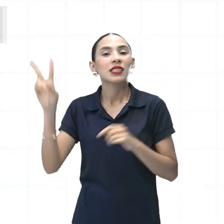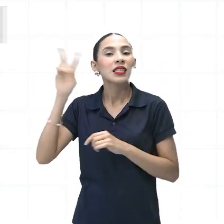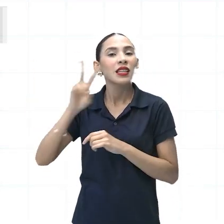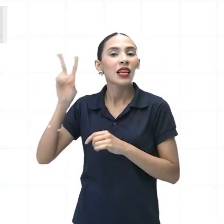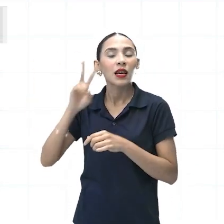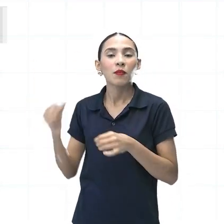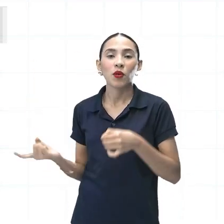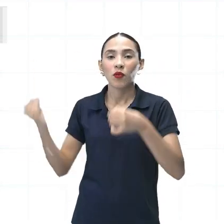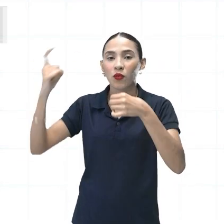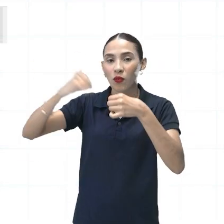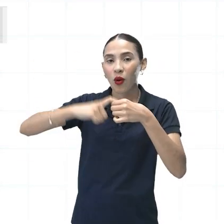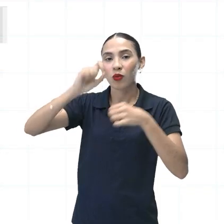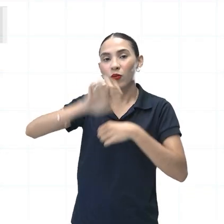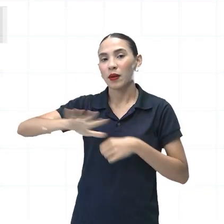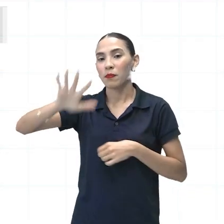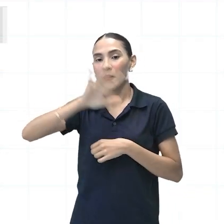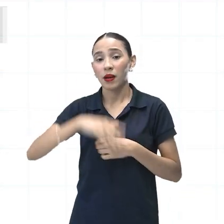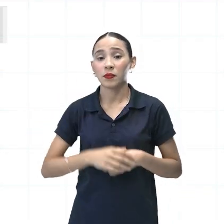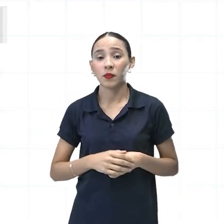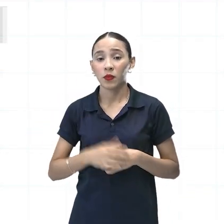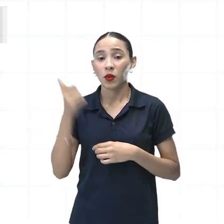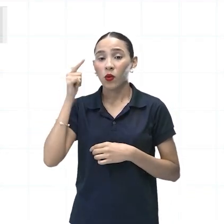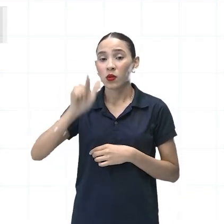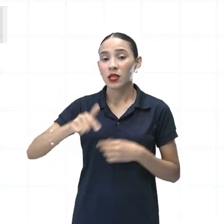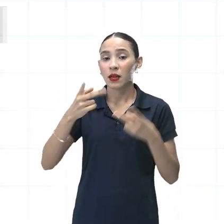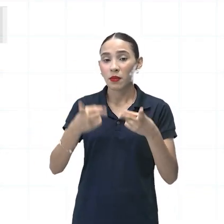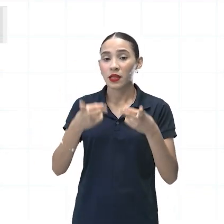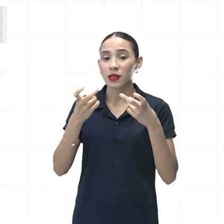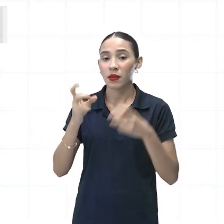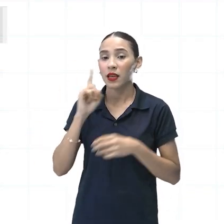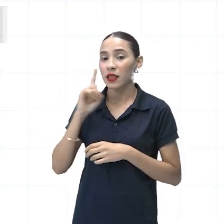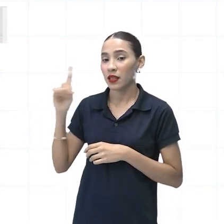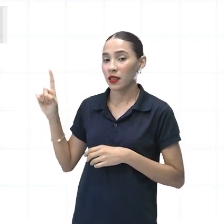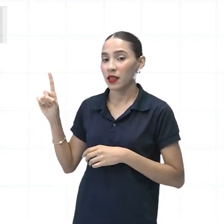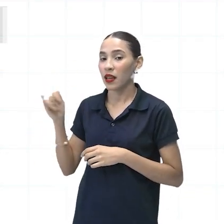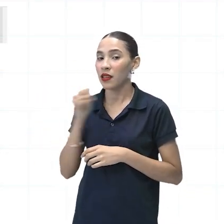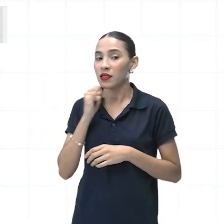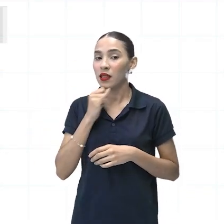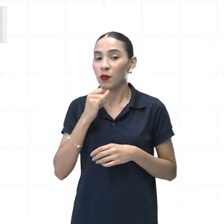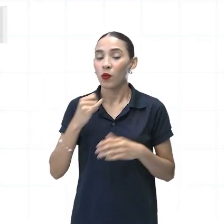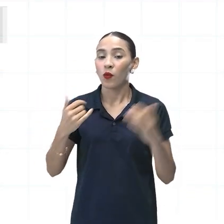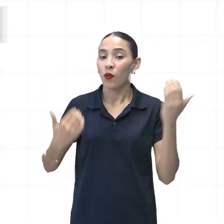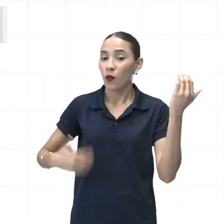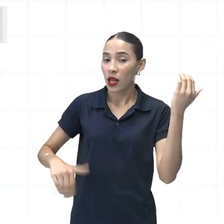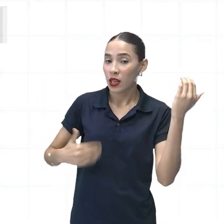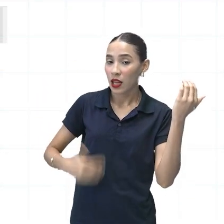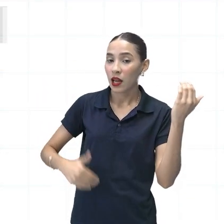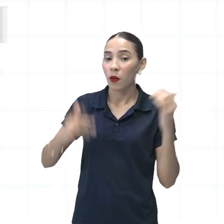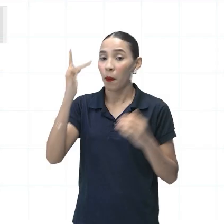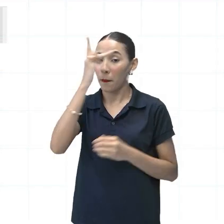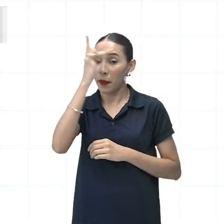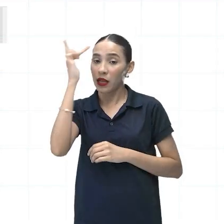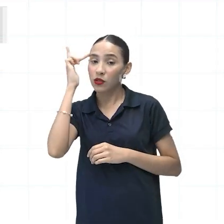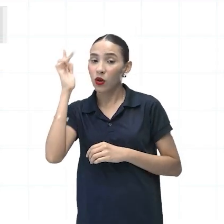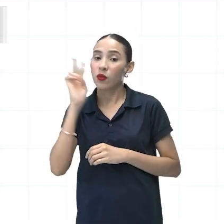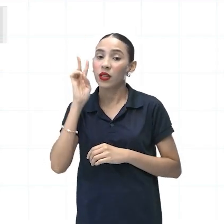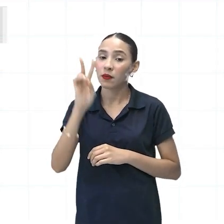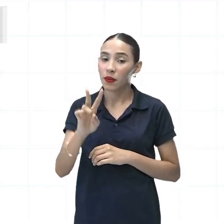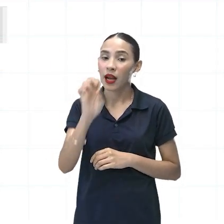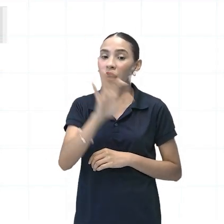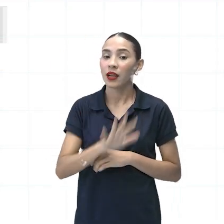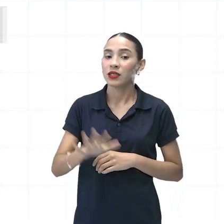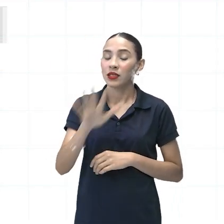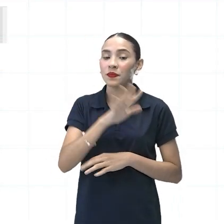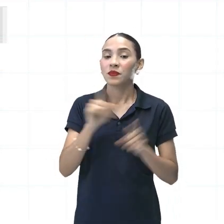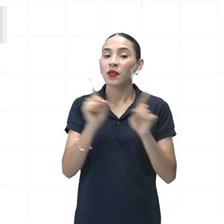resgatam as imagens. Nós já conseguimos visualizar uma guitarra, uma pessoa nessas imagens,